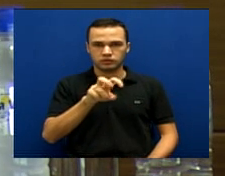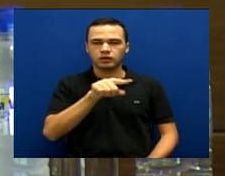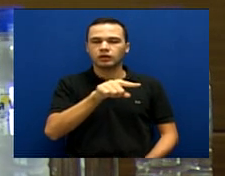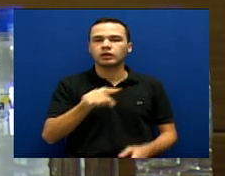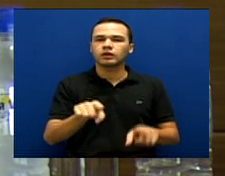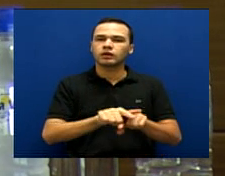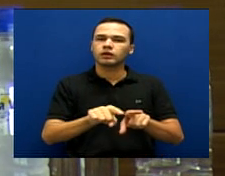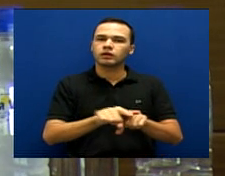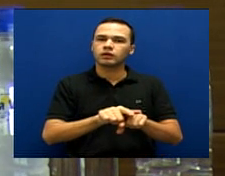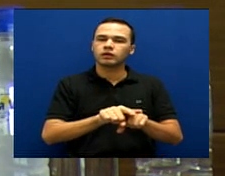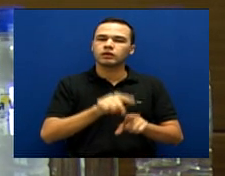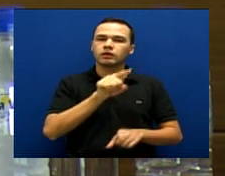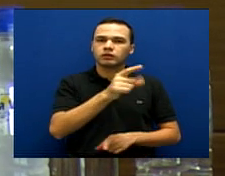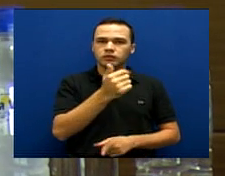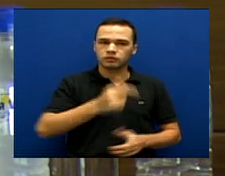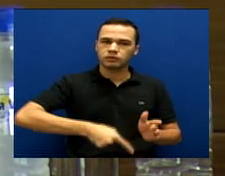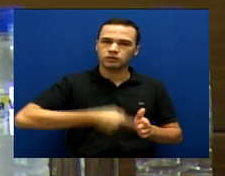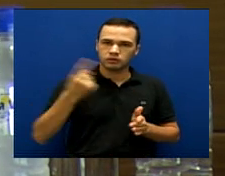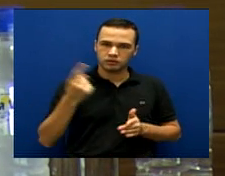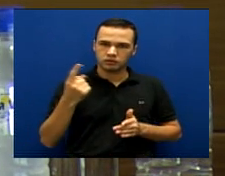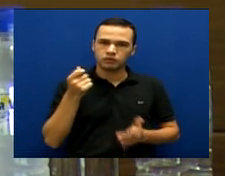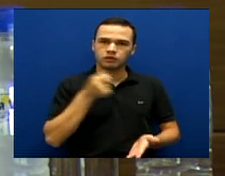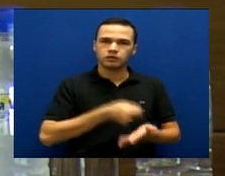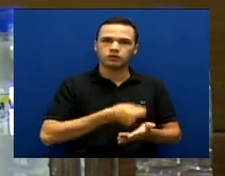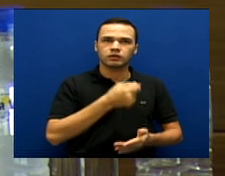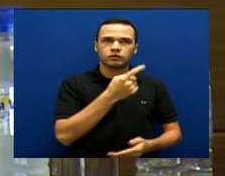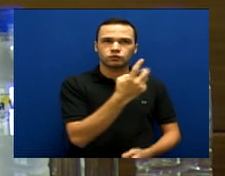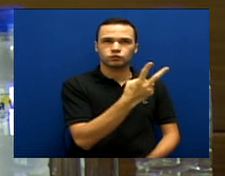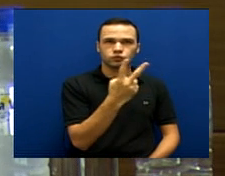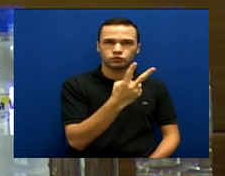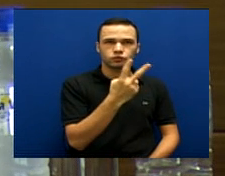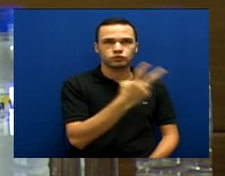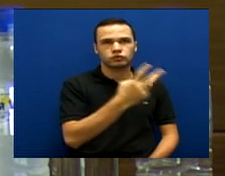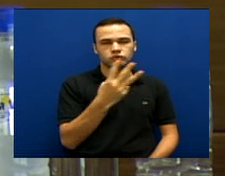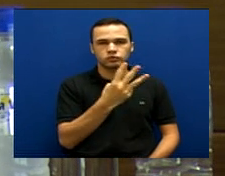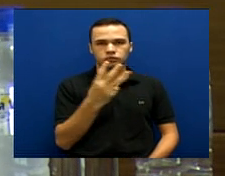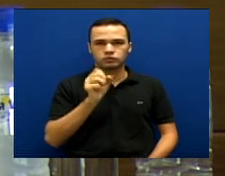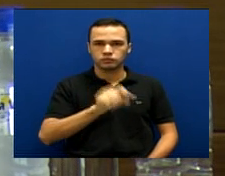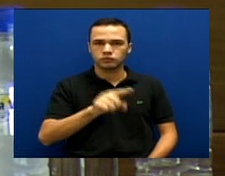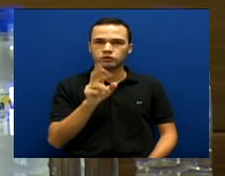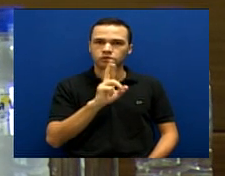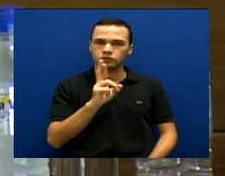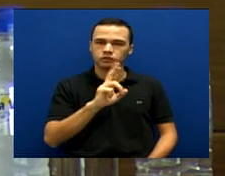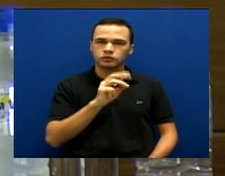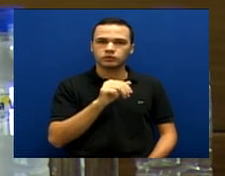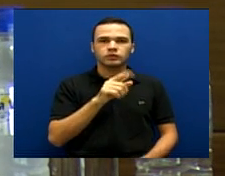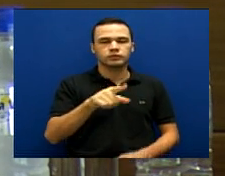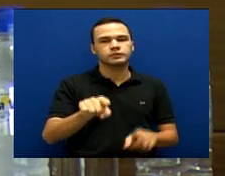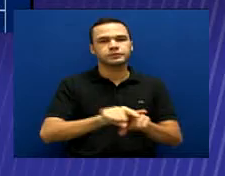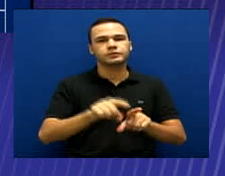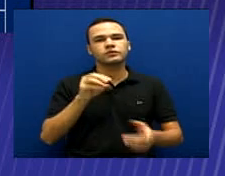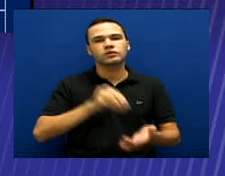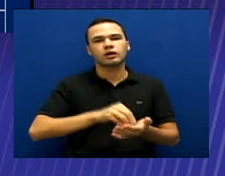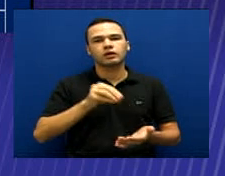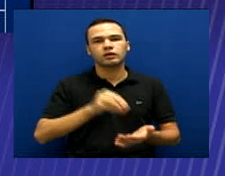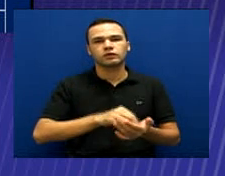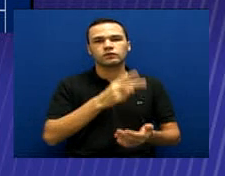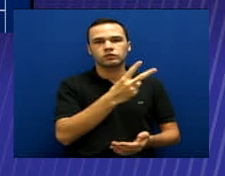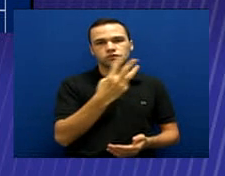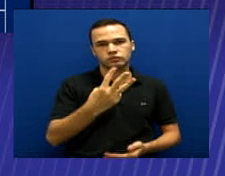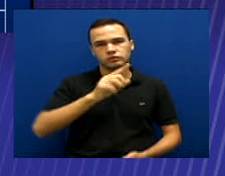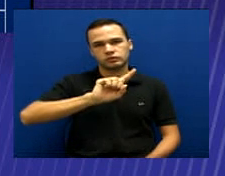despesa primária da ordem de 233 1703 um déficit da ordem de 24 milhões